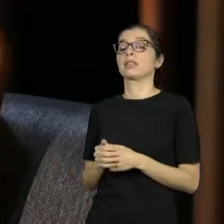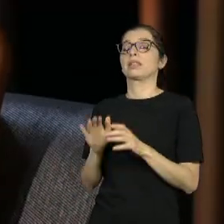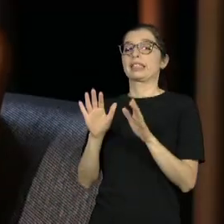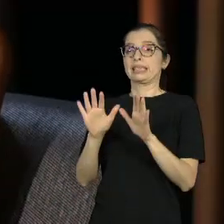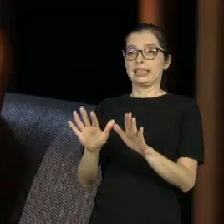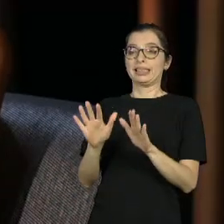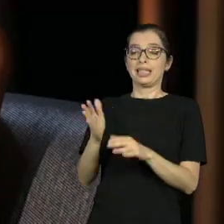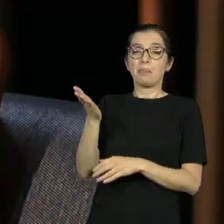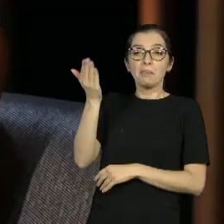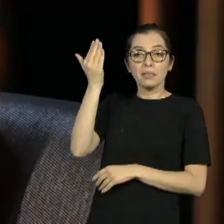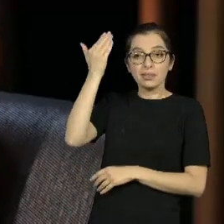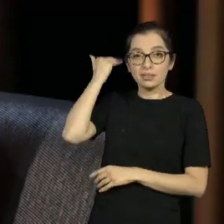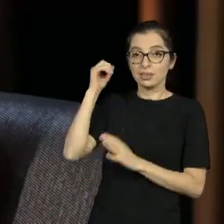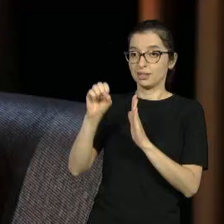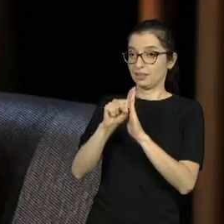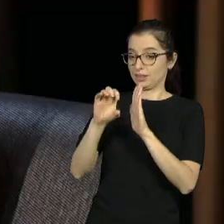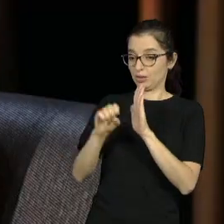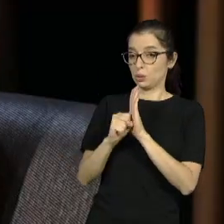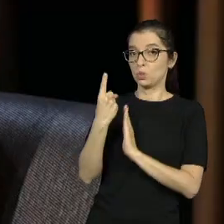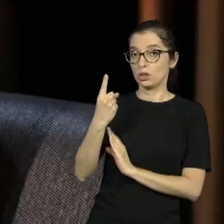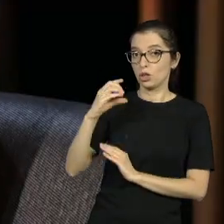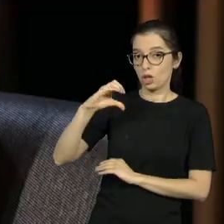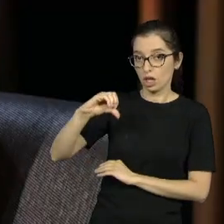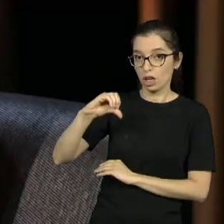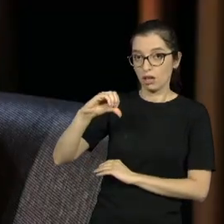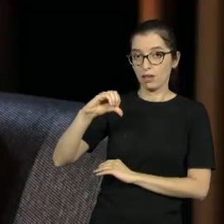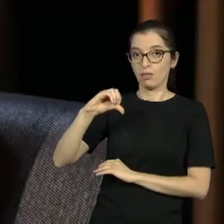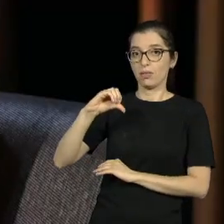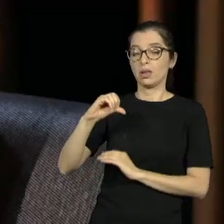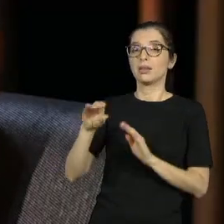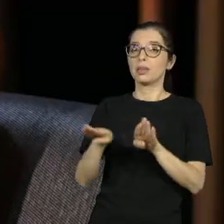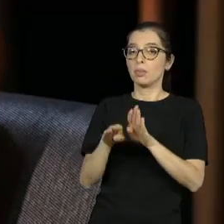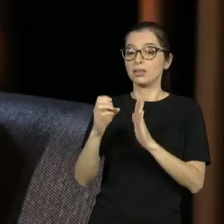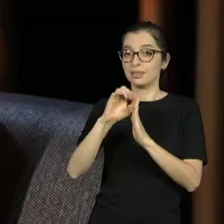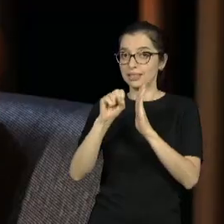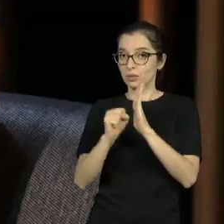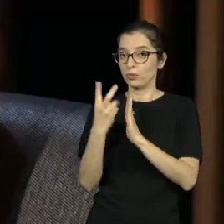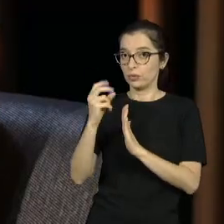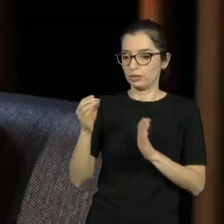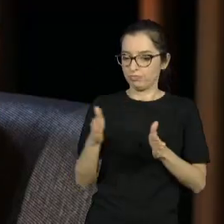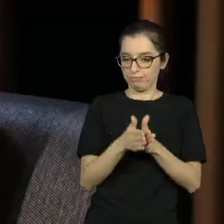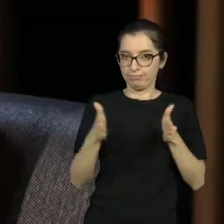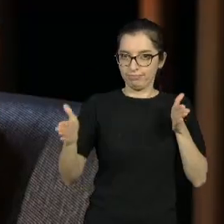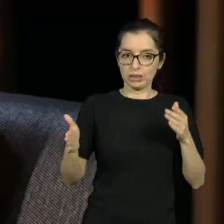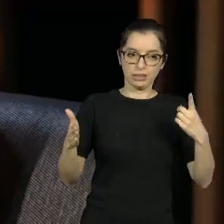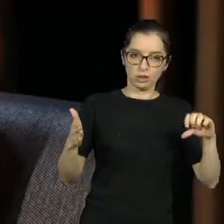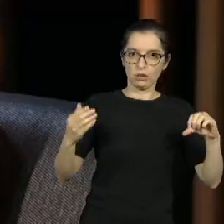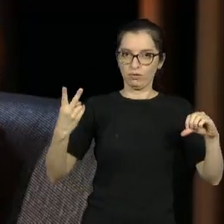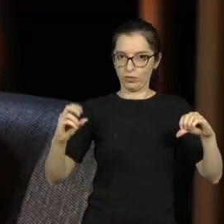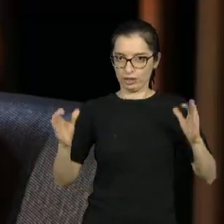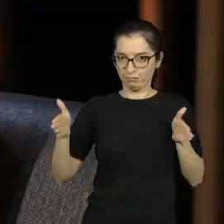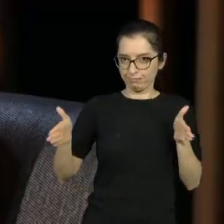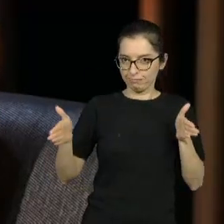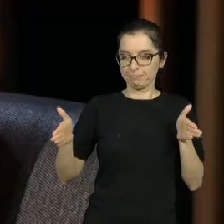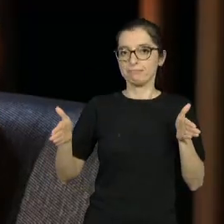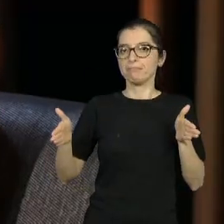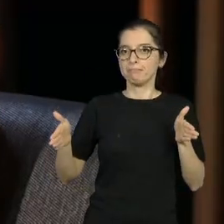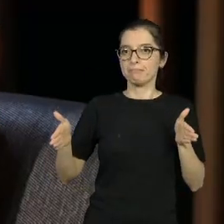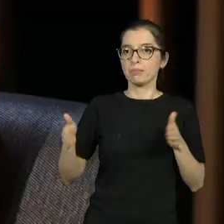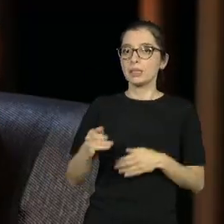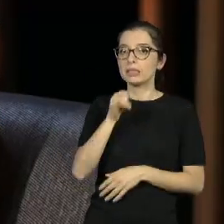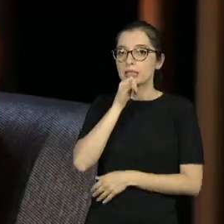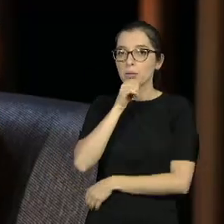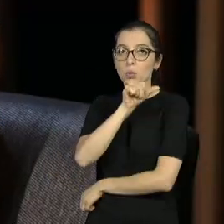existiram no final do século 19 e no começo do século 20 ou nas políticas de Eugenia porque a no Rio de Janeiro